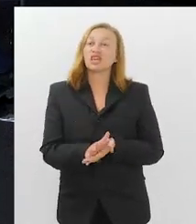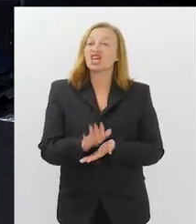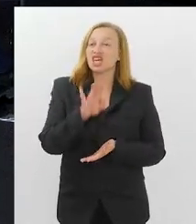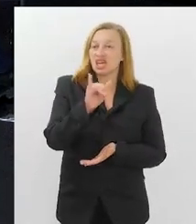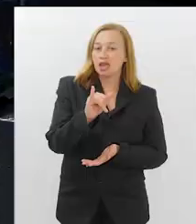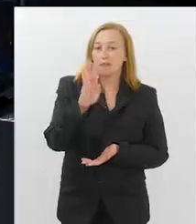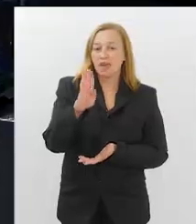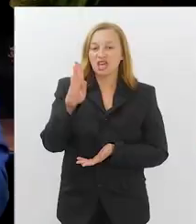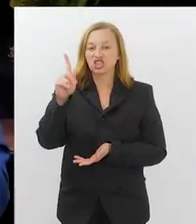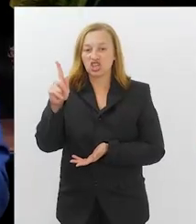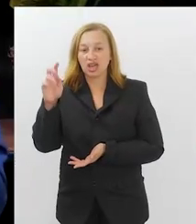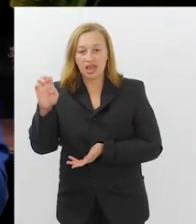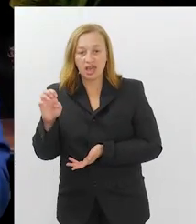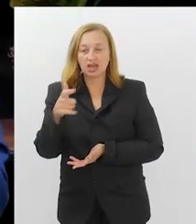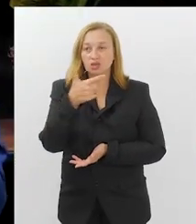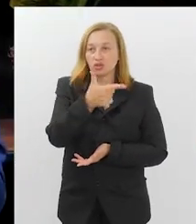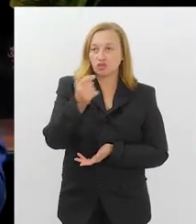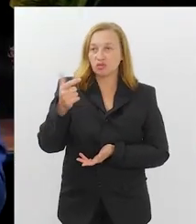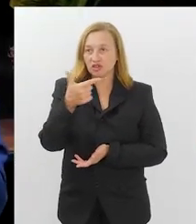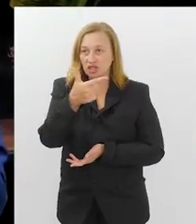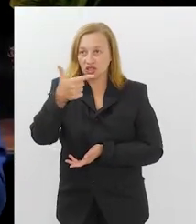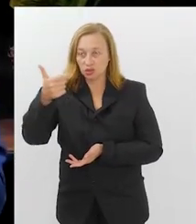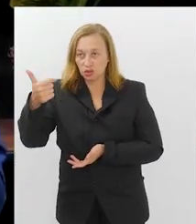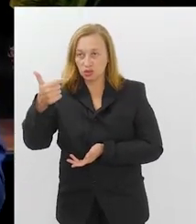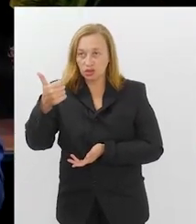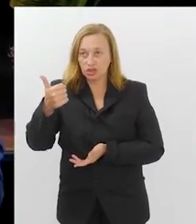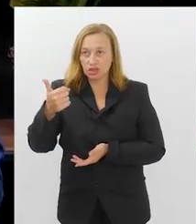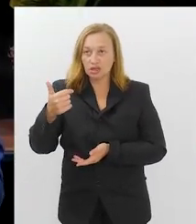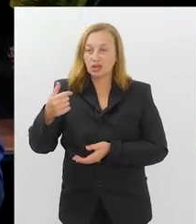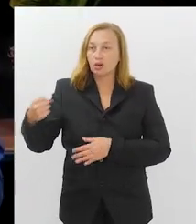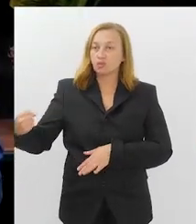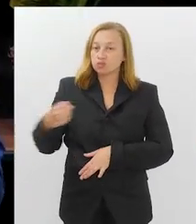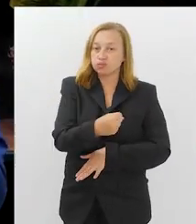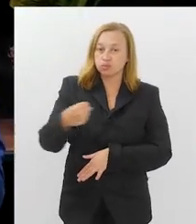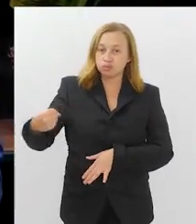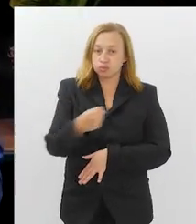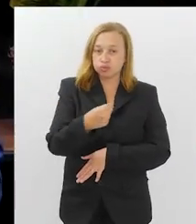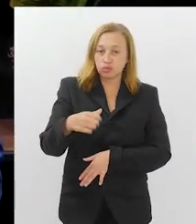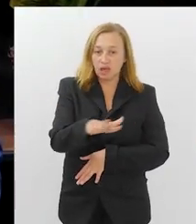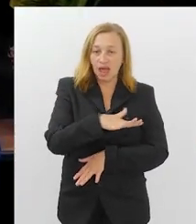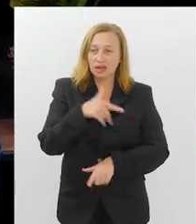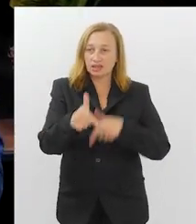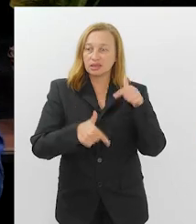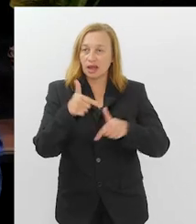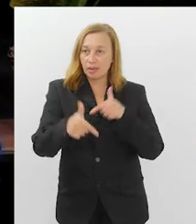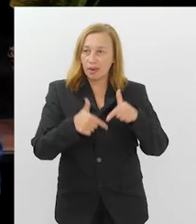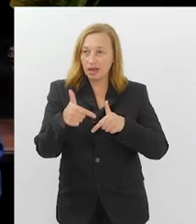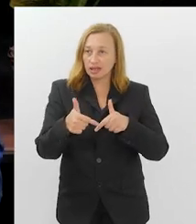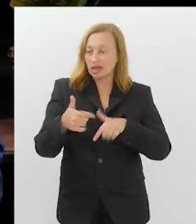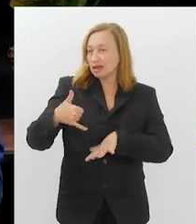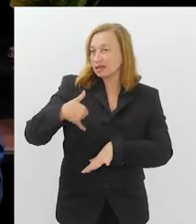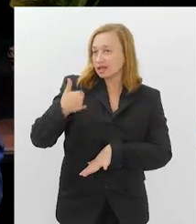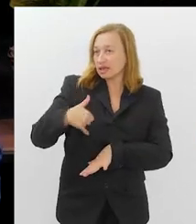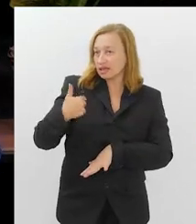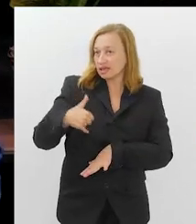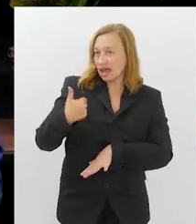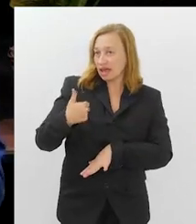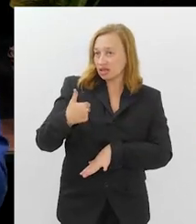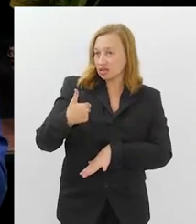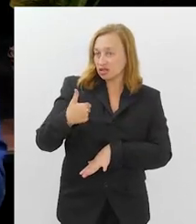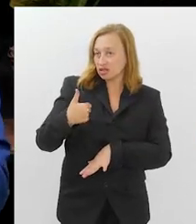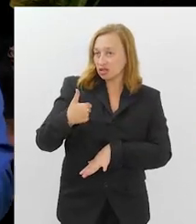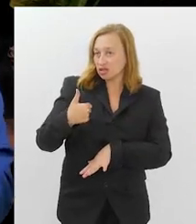O IBGE de 2022, ele apontou que a participação das mulheres negras na população de idade